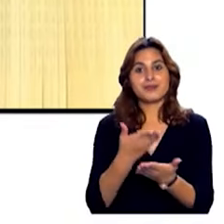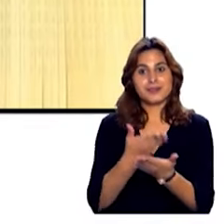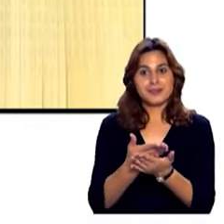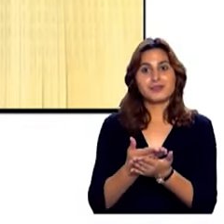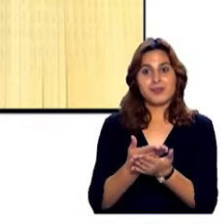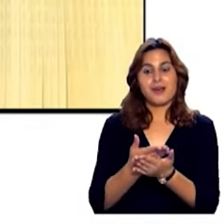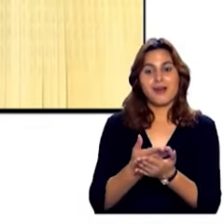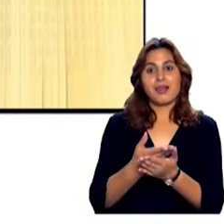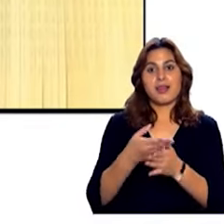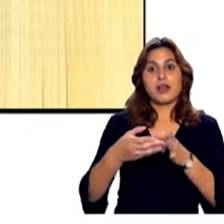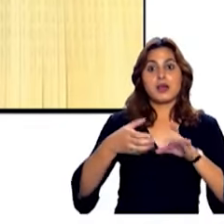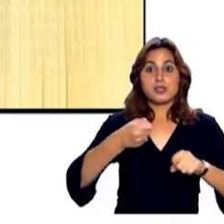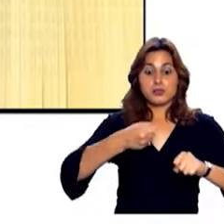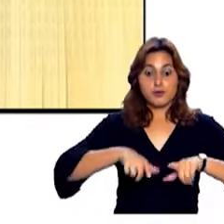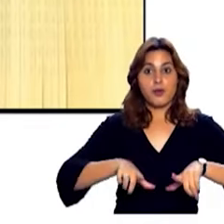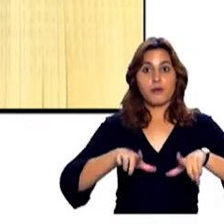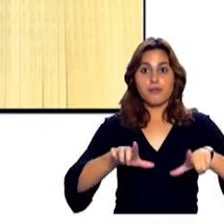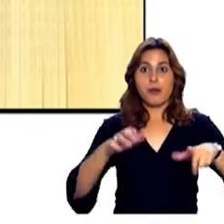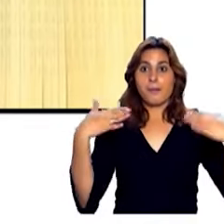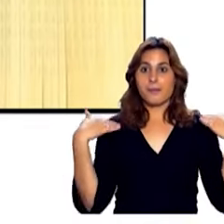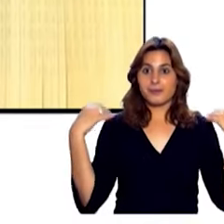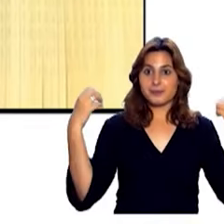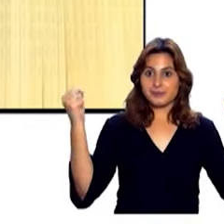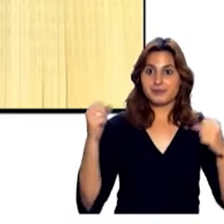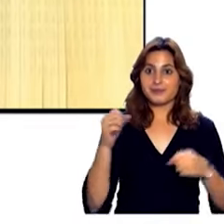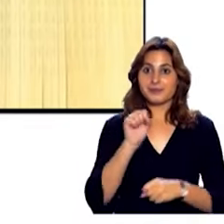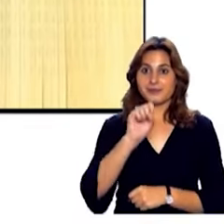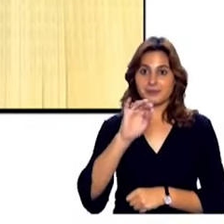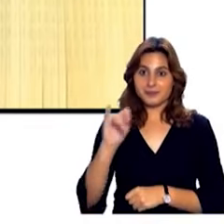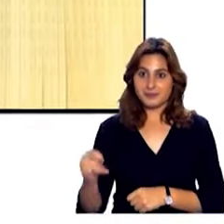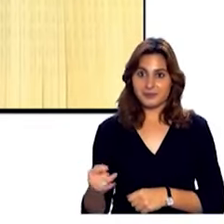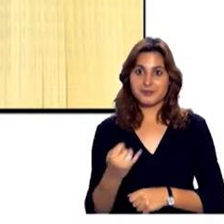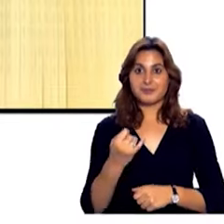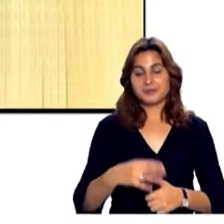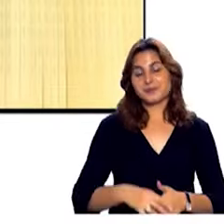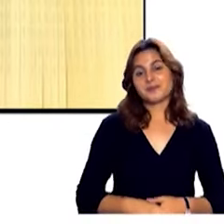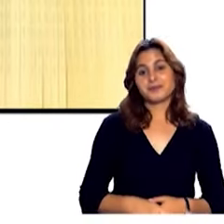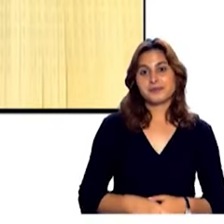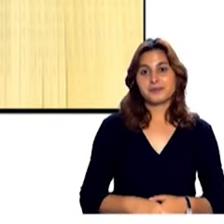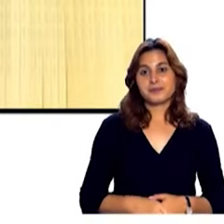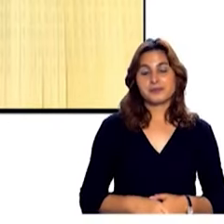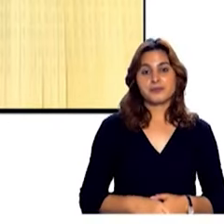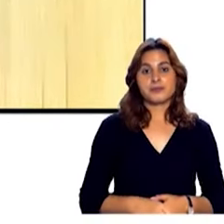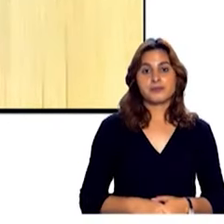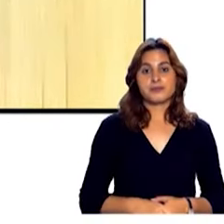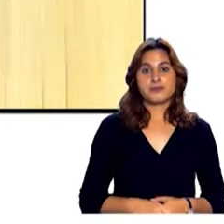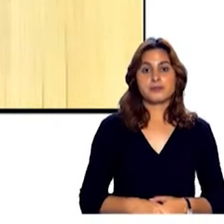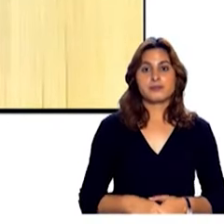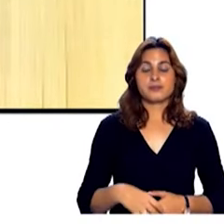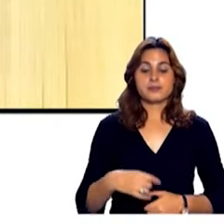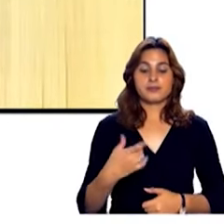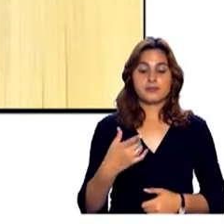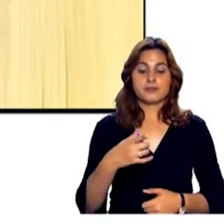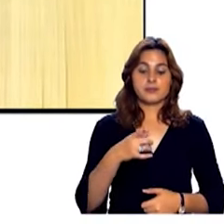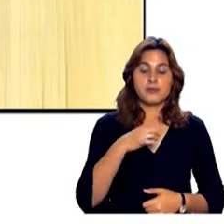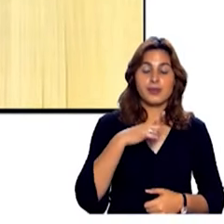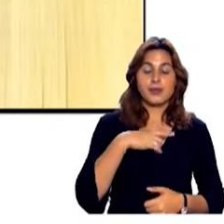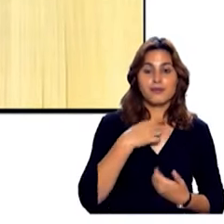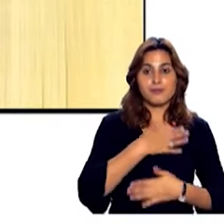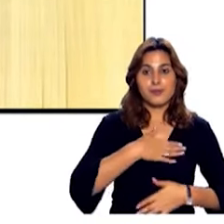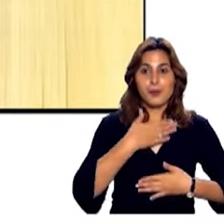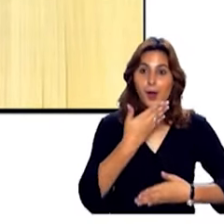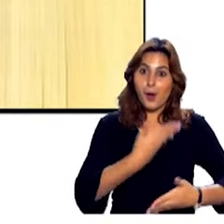de magistrados no supremo tribunal de justi e tenho a h de compartilhar esta